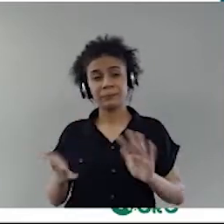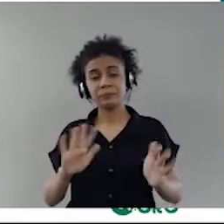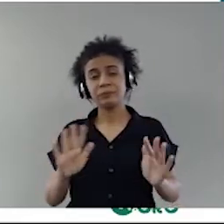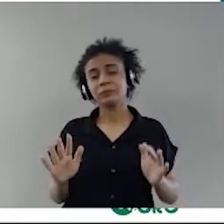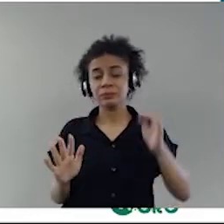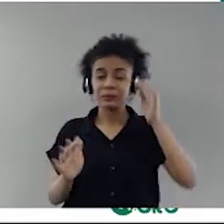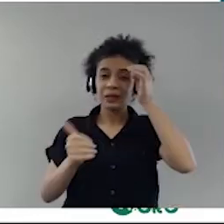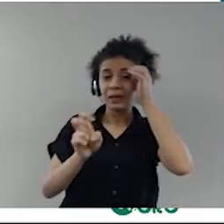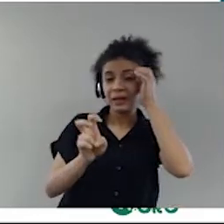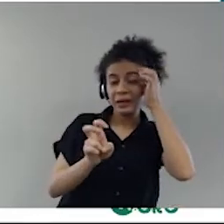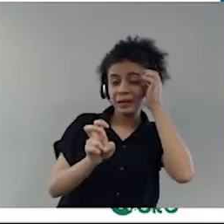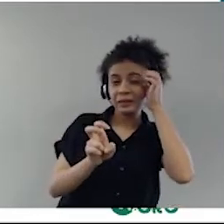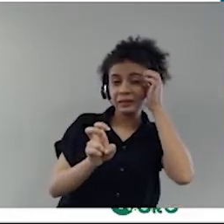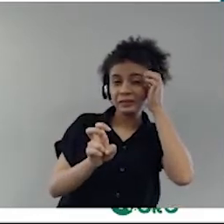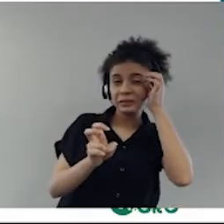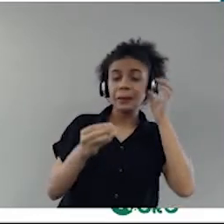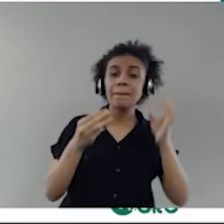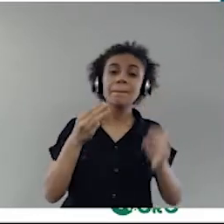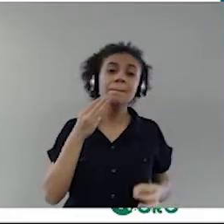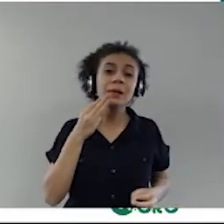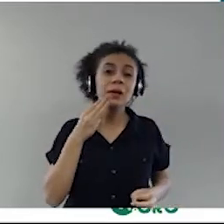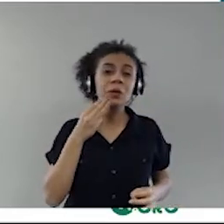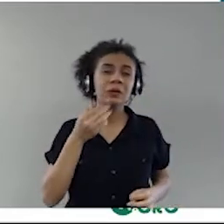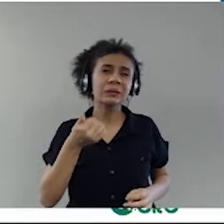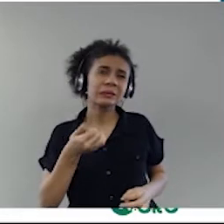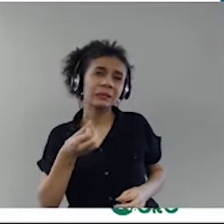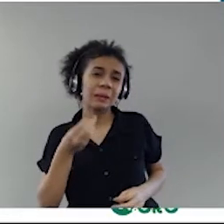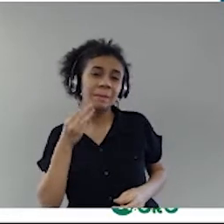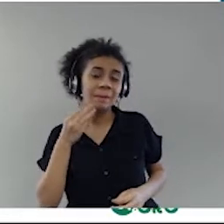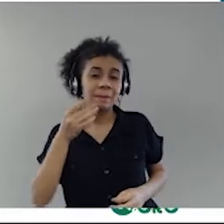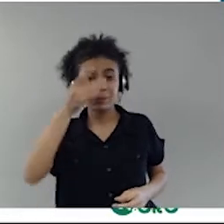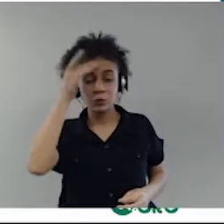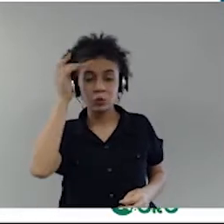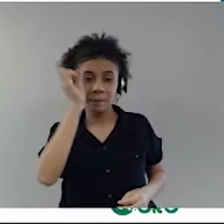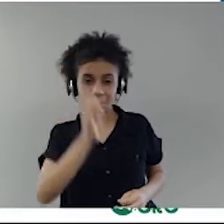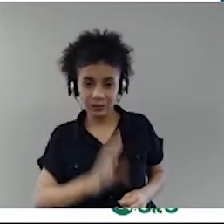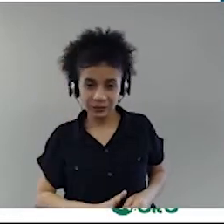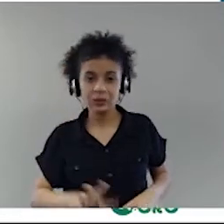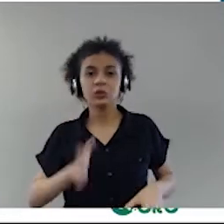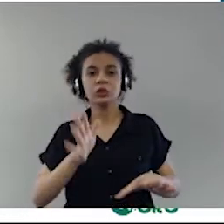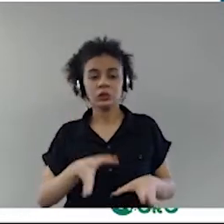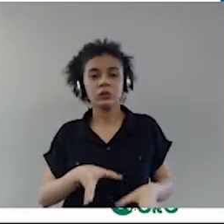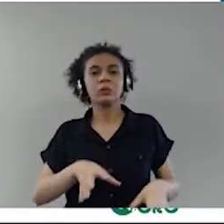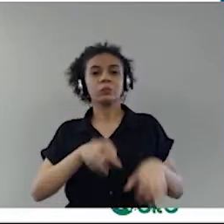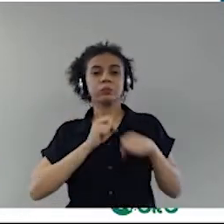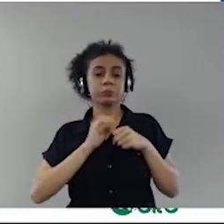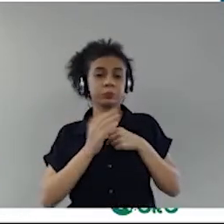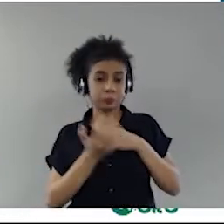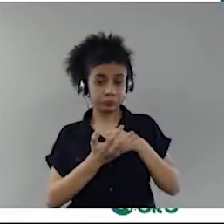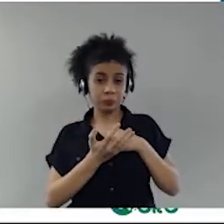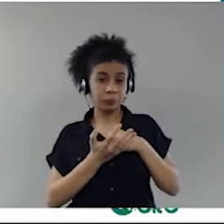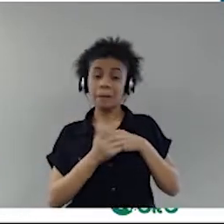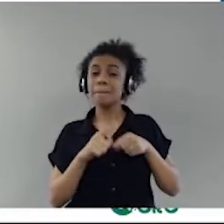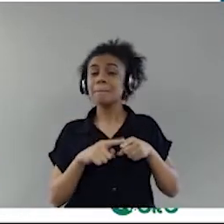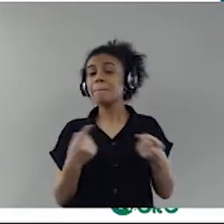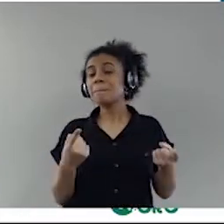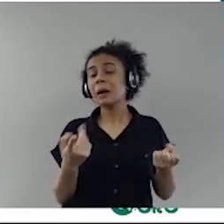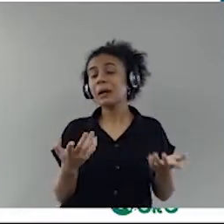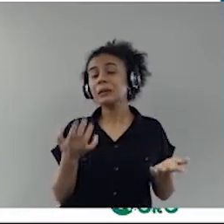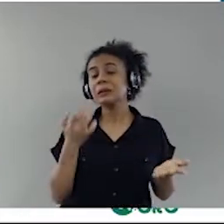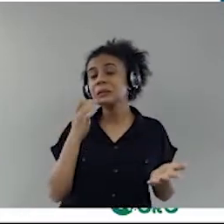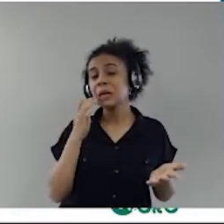de 15 milhões, 16 milhões de pessoas no Brasil afetadas pelo Covid. E se